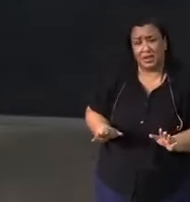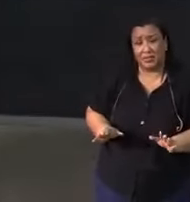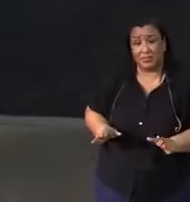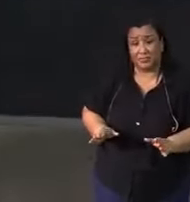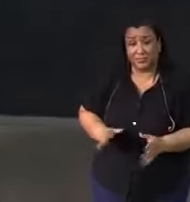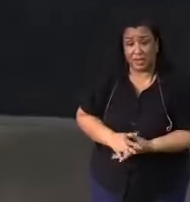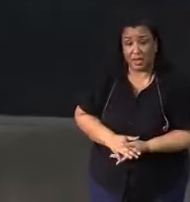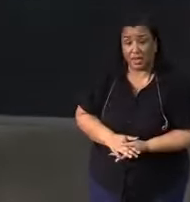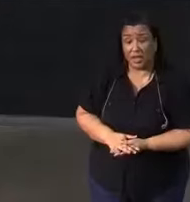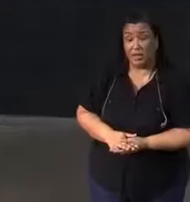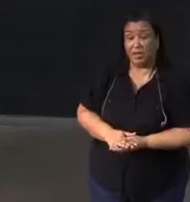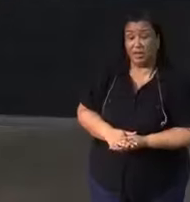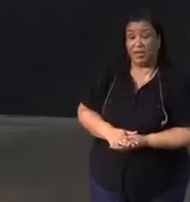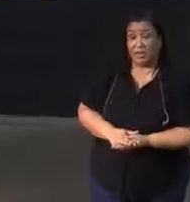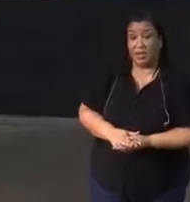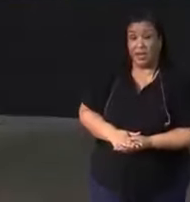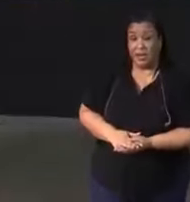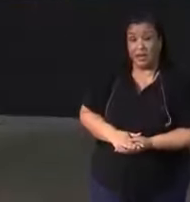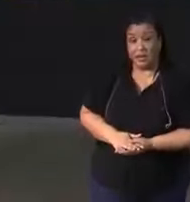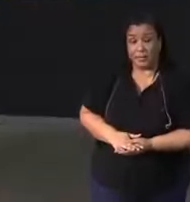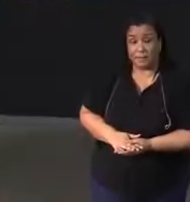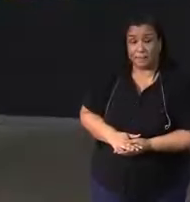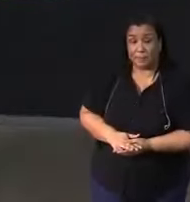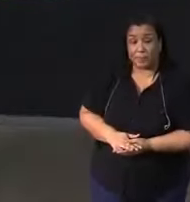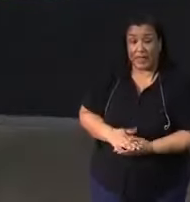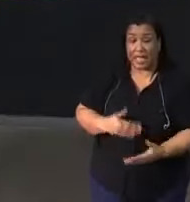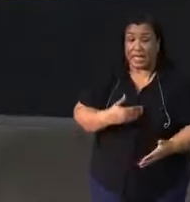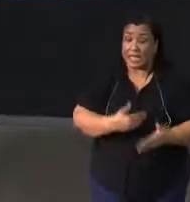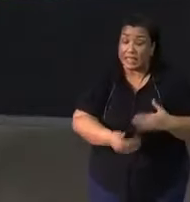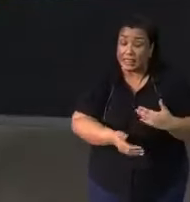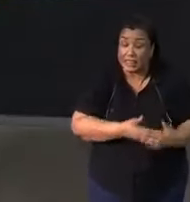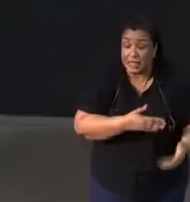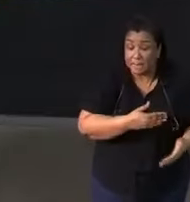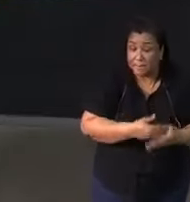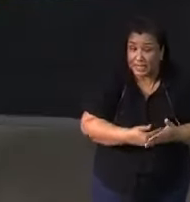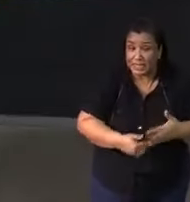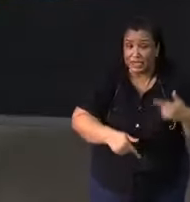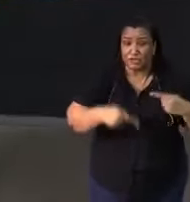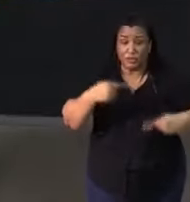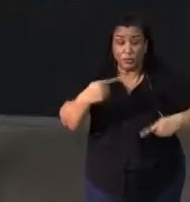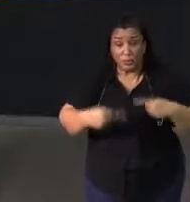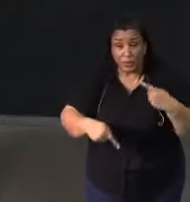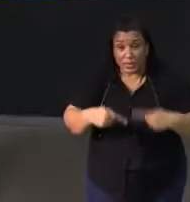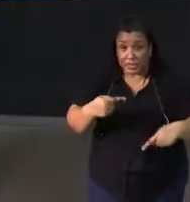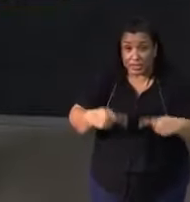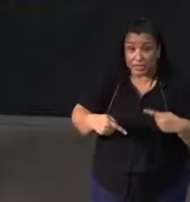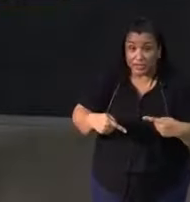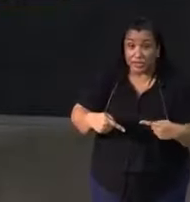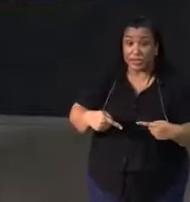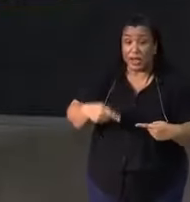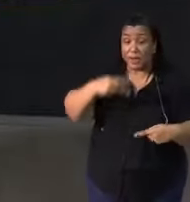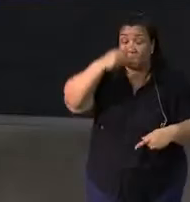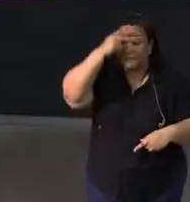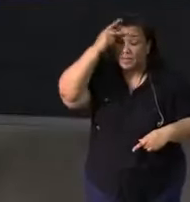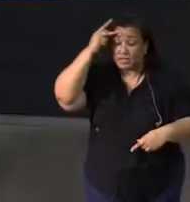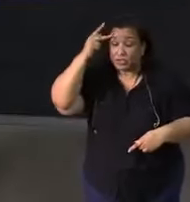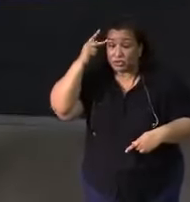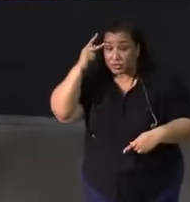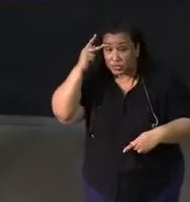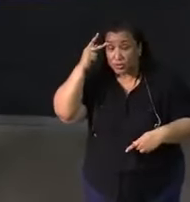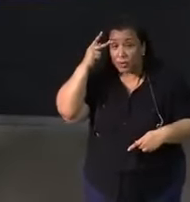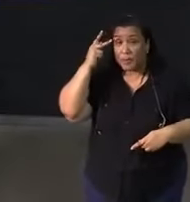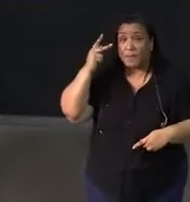um eleitor tem um pai. Atrás de um eleitor tem um marido, tem uma esposa, tem um filho, tem um trabalhador,